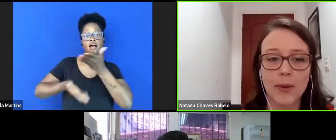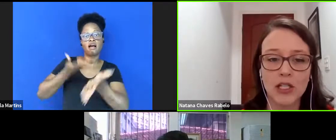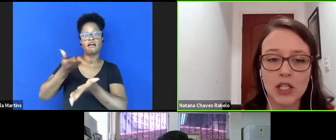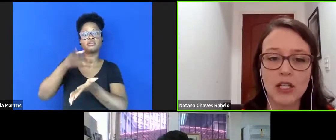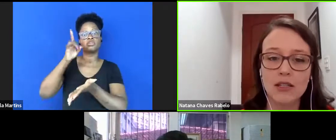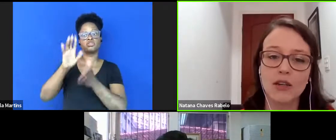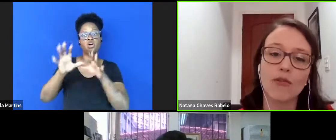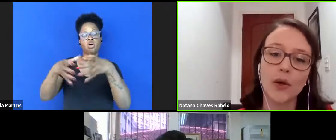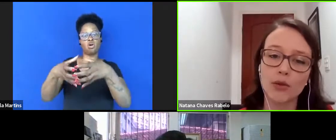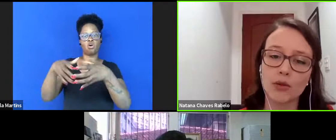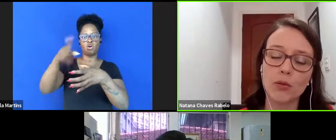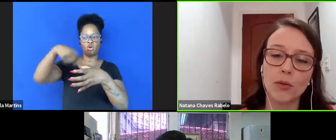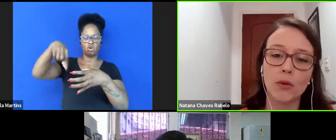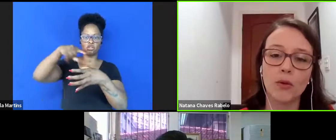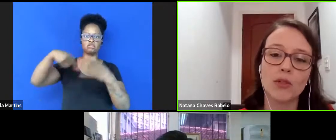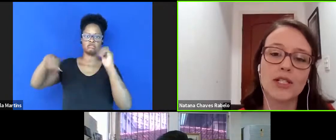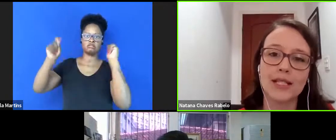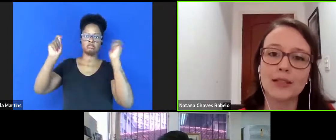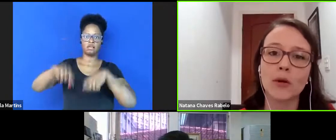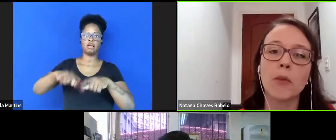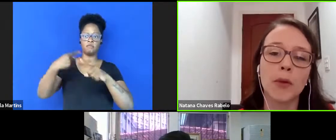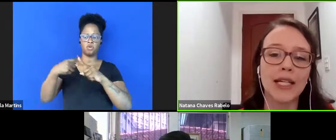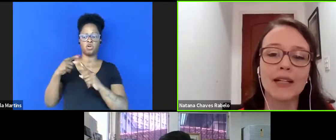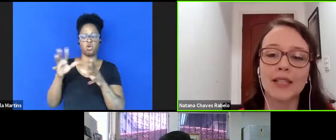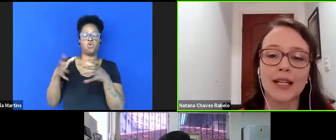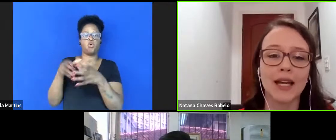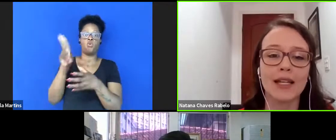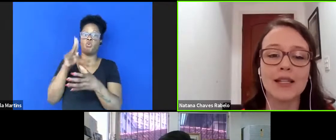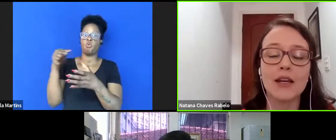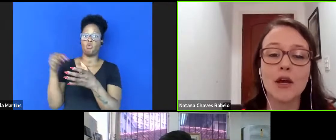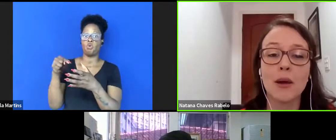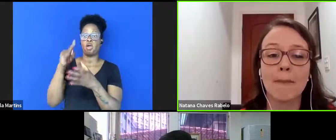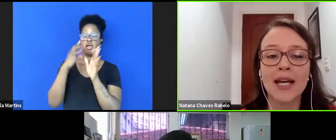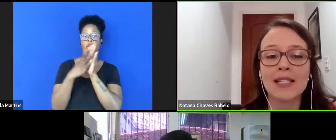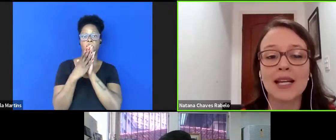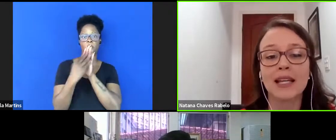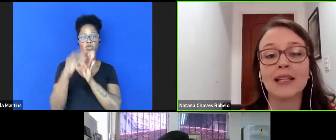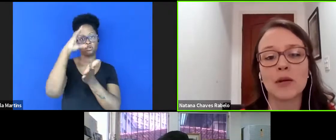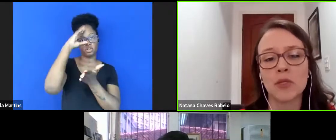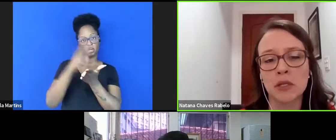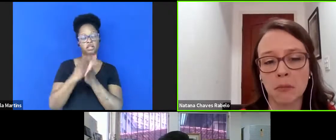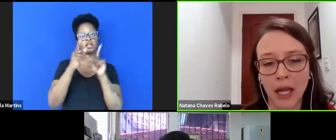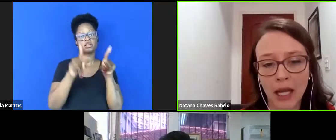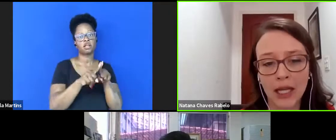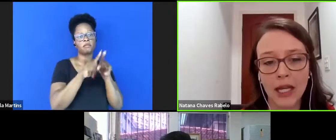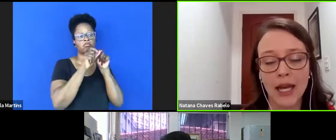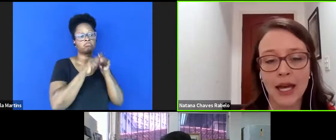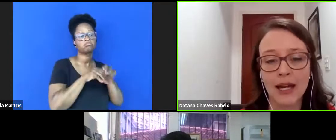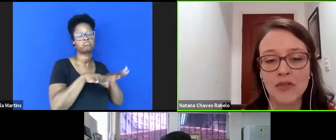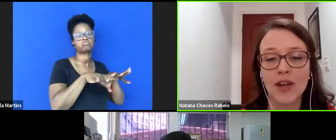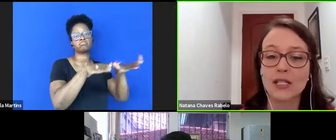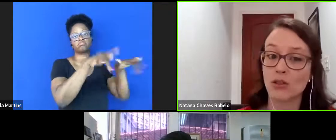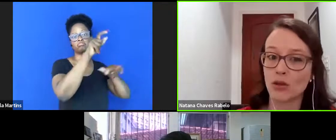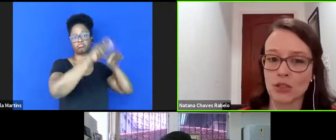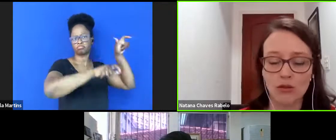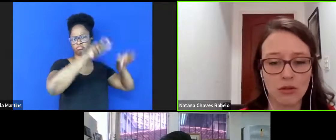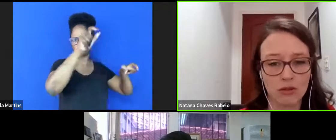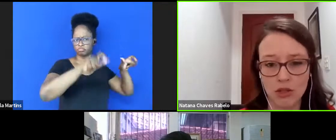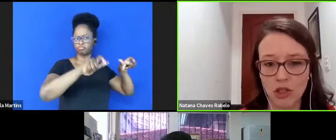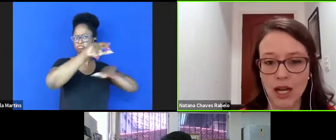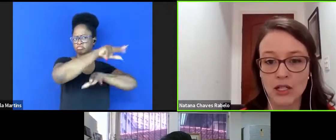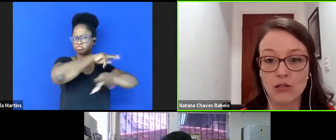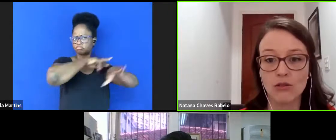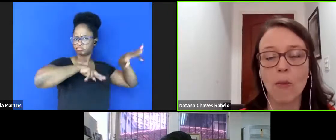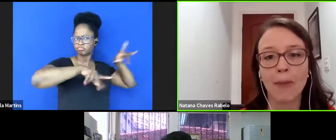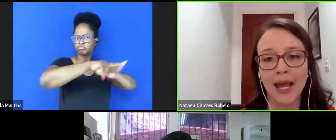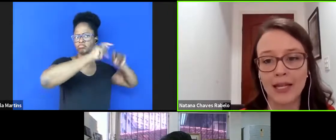das rasopatias, que foi o grupo utilizado como modelo na tese, mas atendemos também a diversas outras